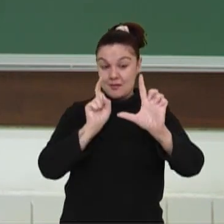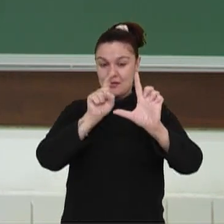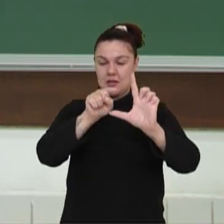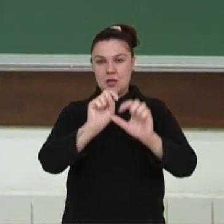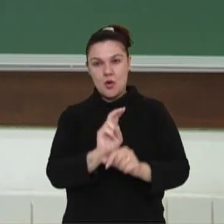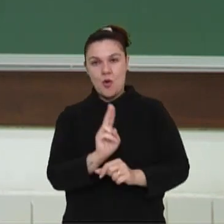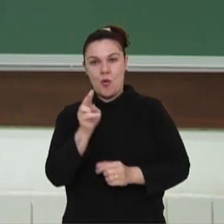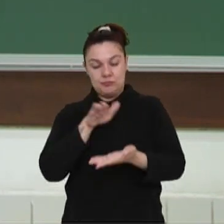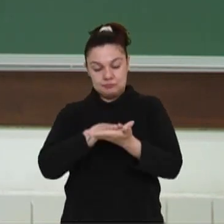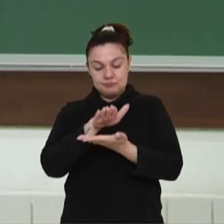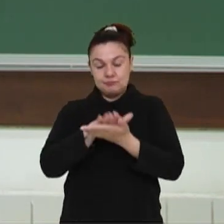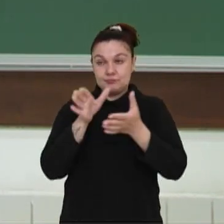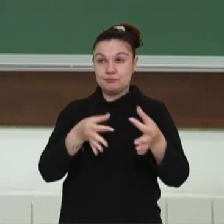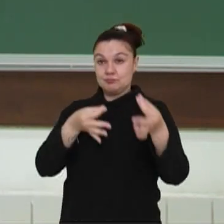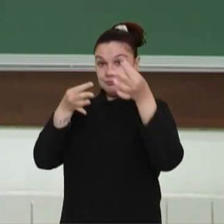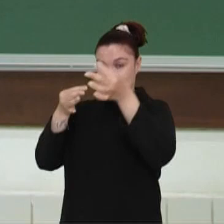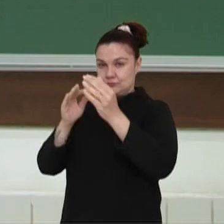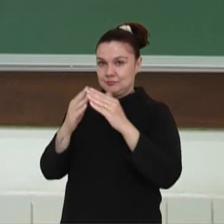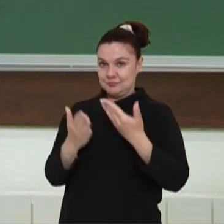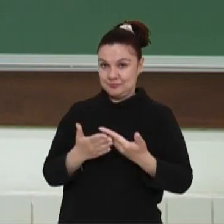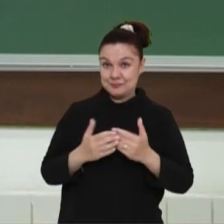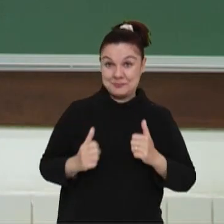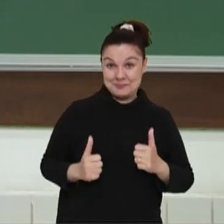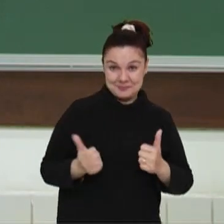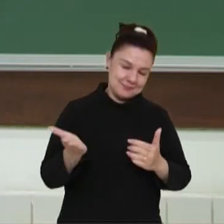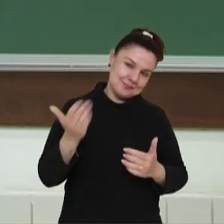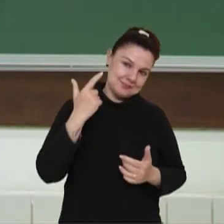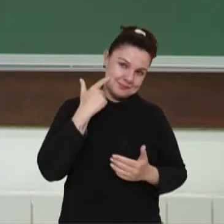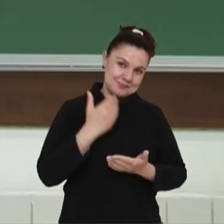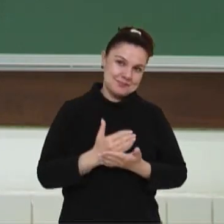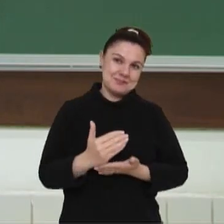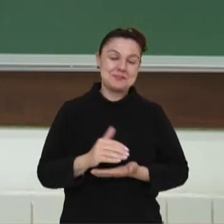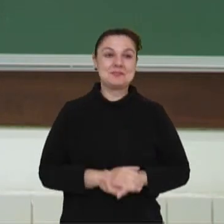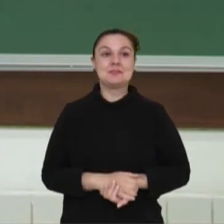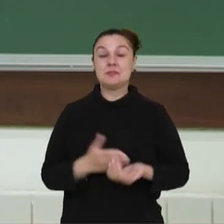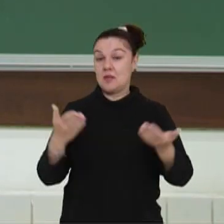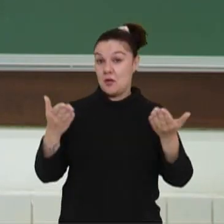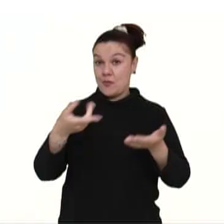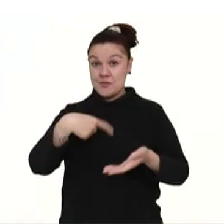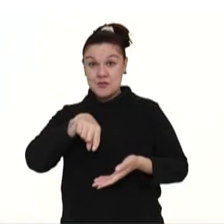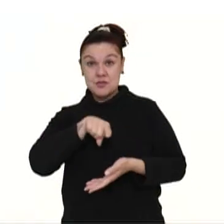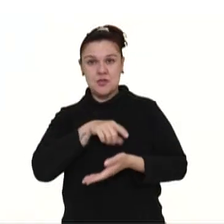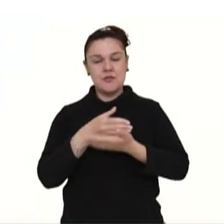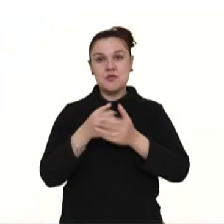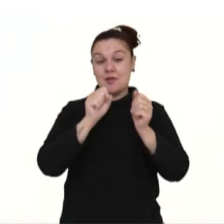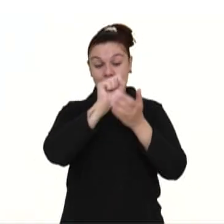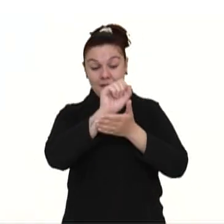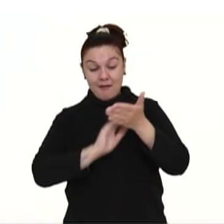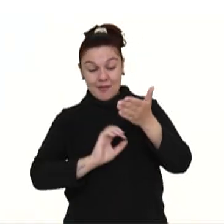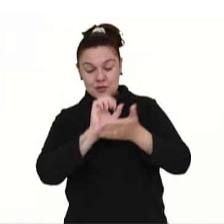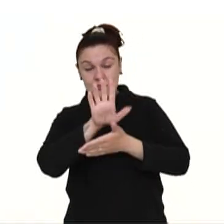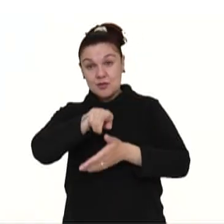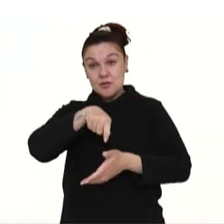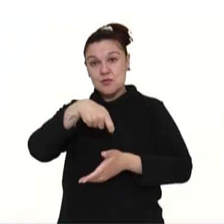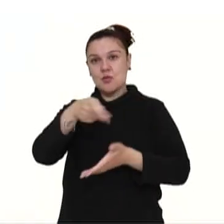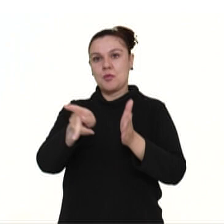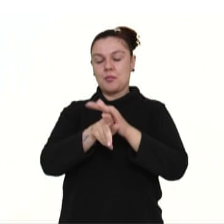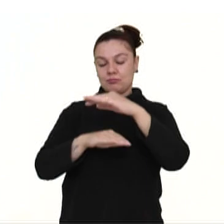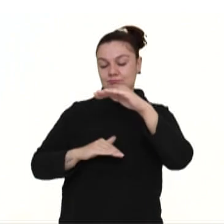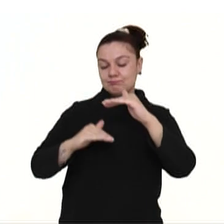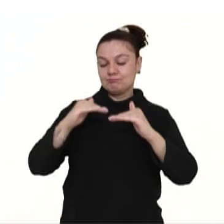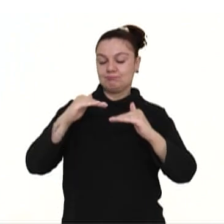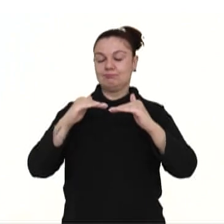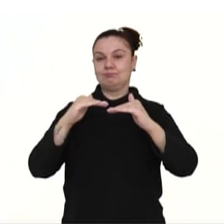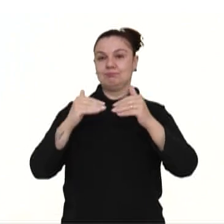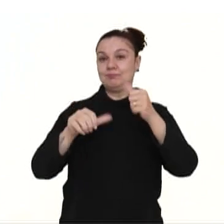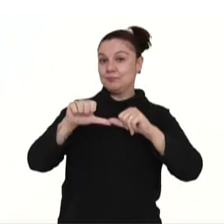ou entregue a atividade impressa na escola. Vamos começar? Então, na aula de hoje, vamos fazer exercícios sobre equilíbrio